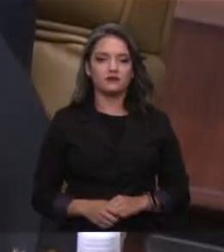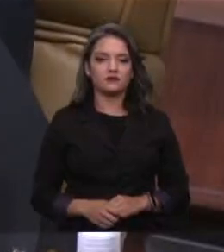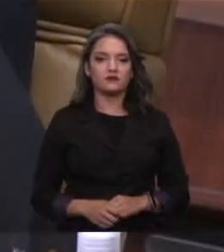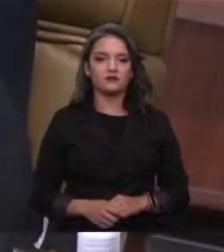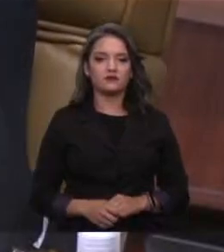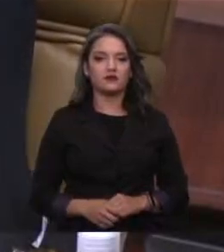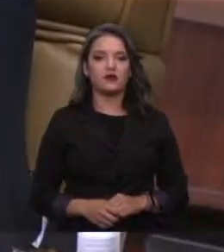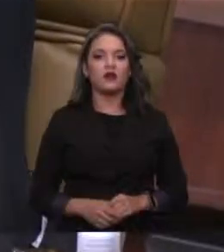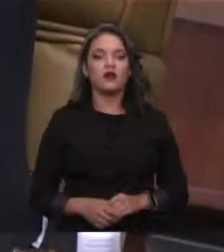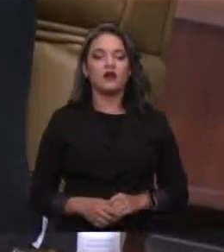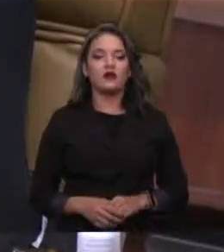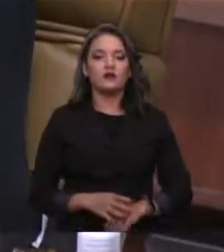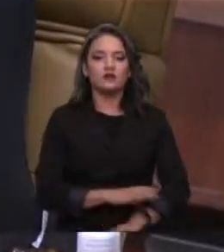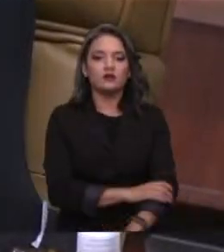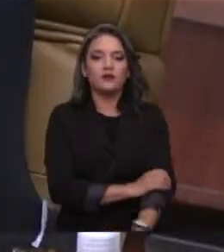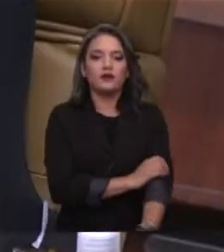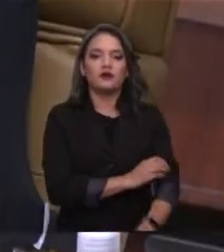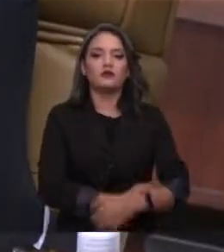que